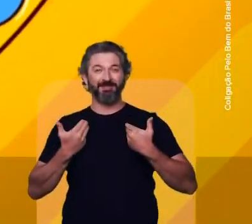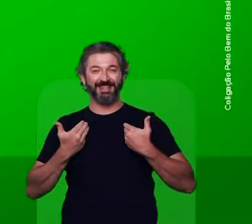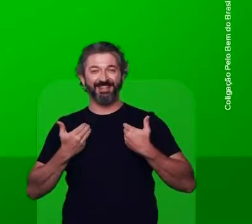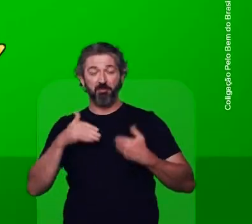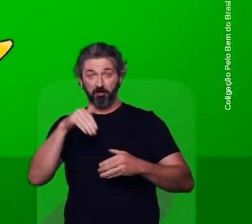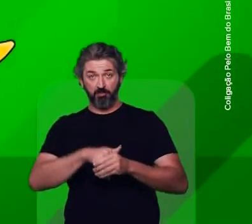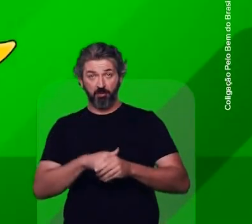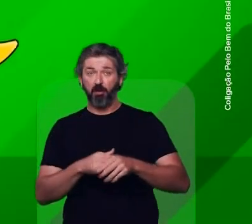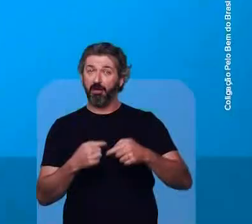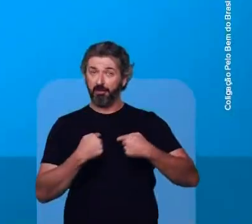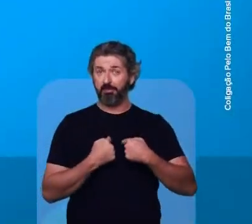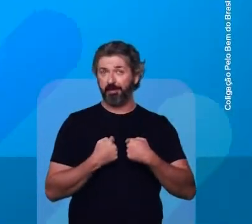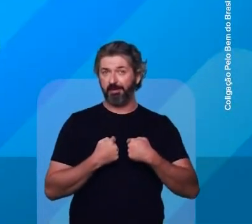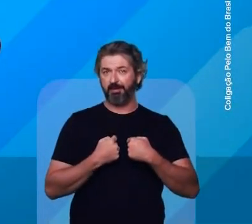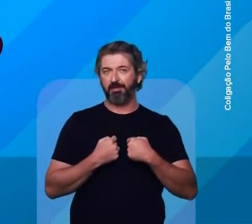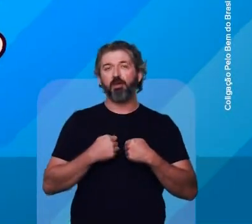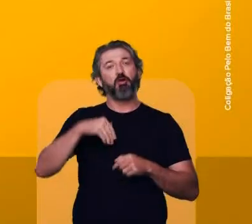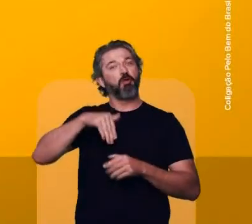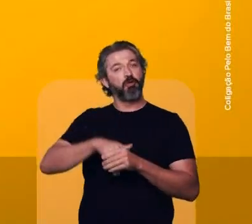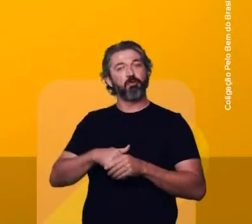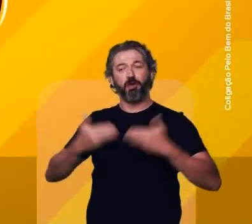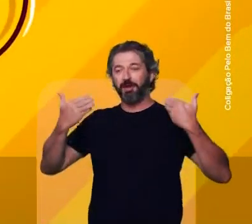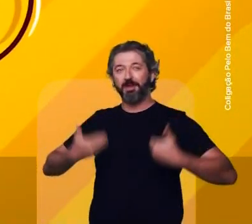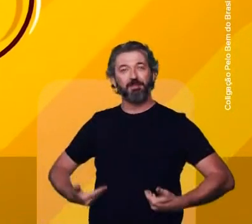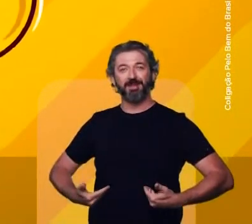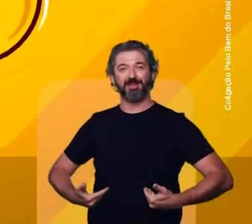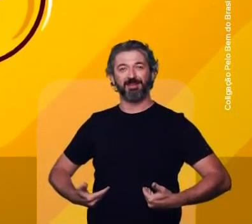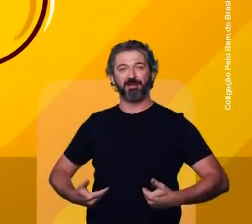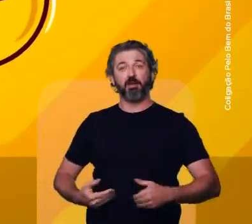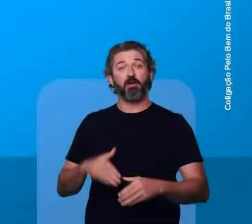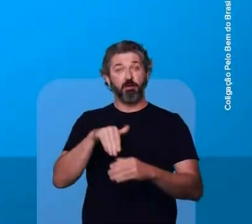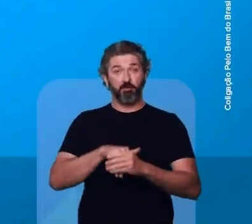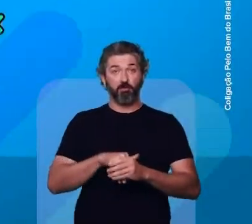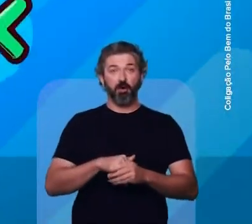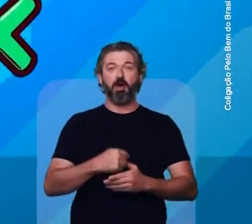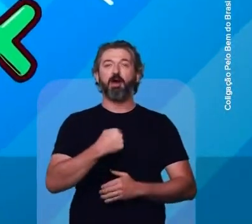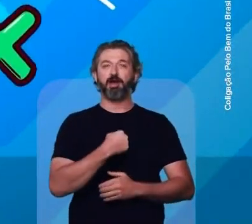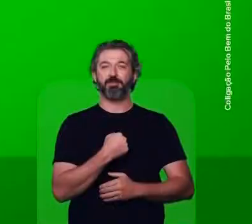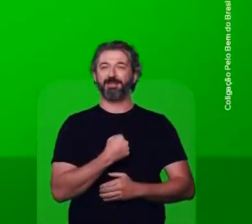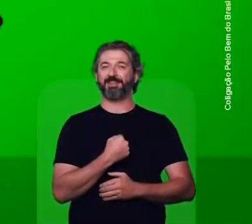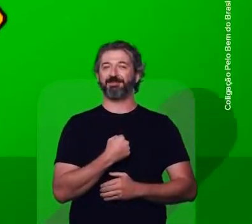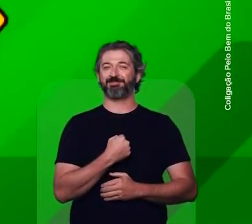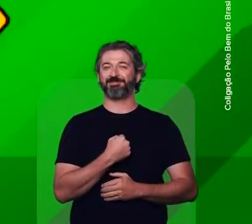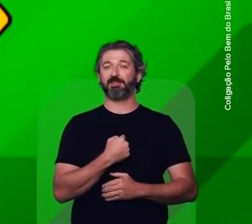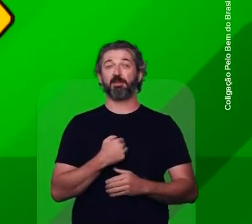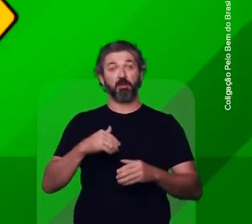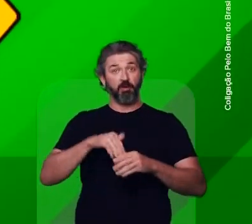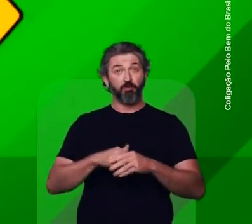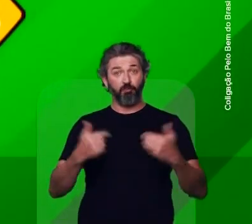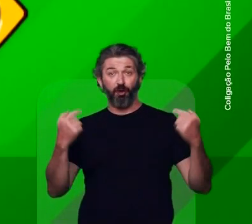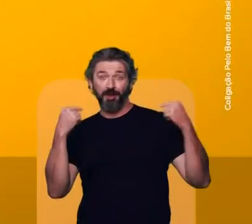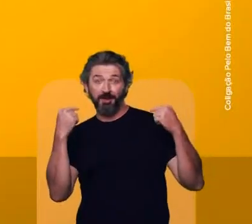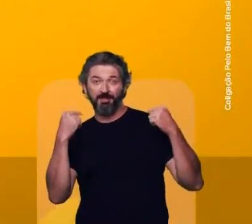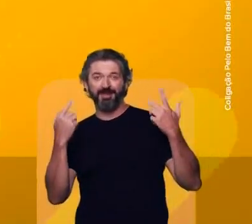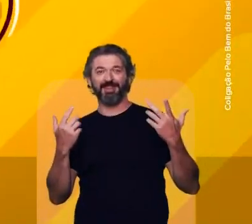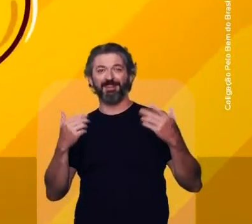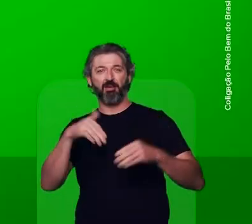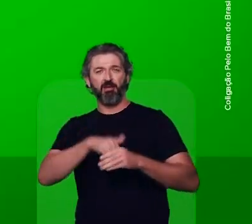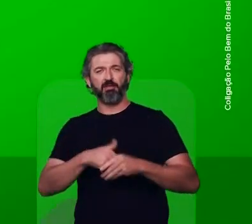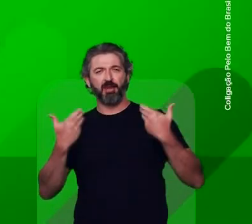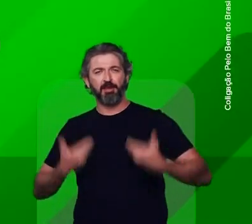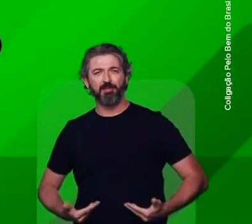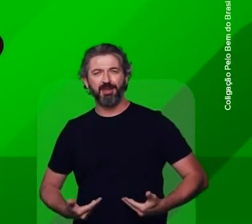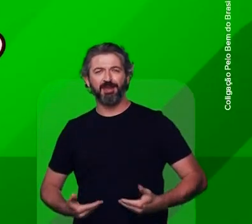em mim. Vota em mim. Vota em mim. Vota em mim. Vota em mim. Vote em mim. Vota em